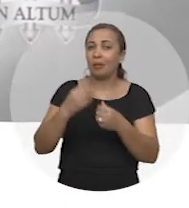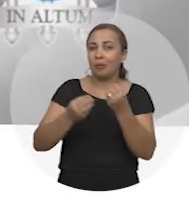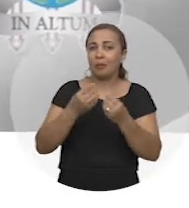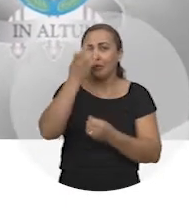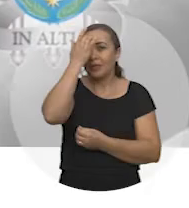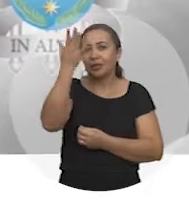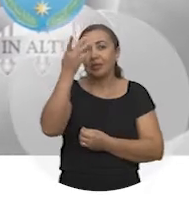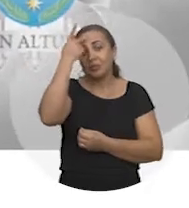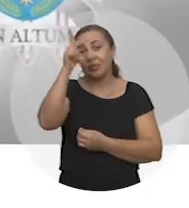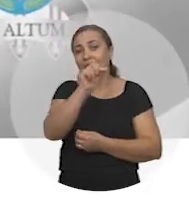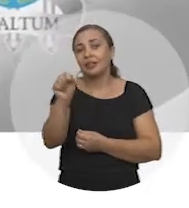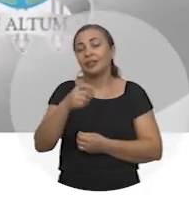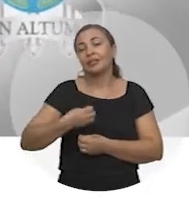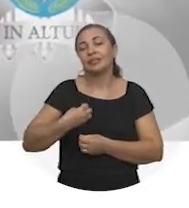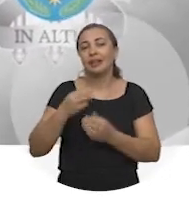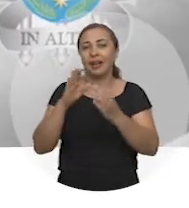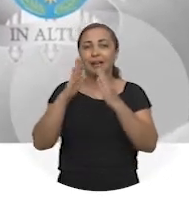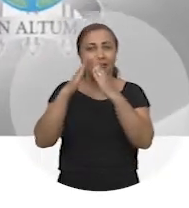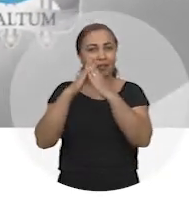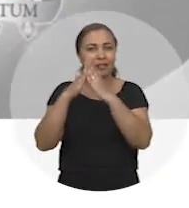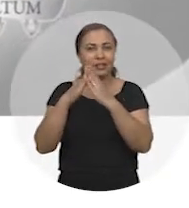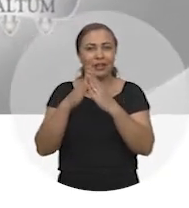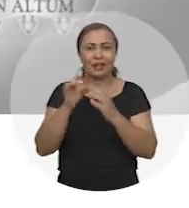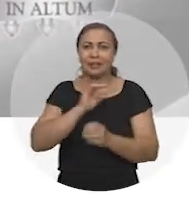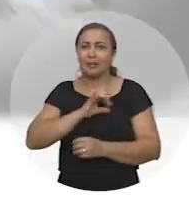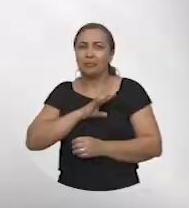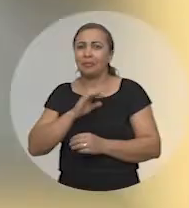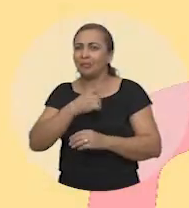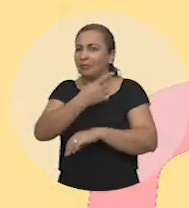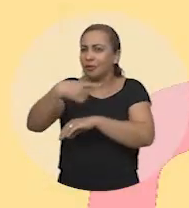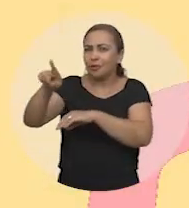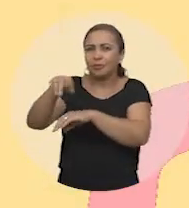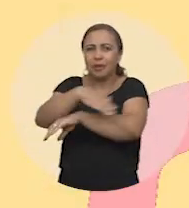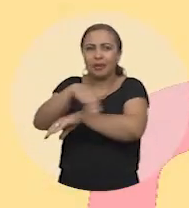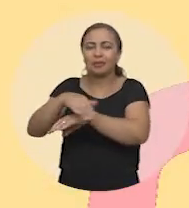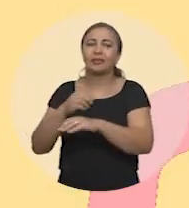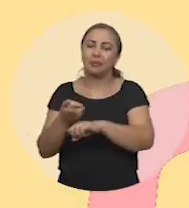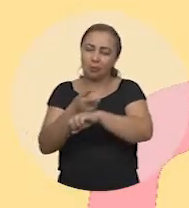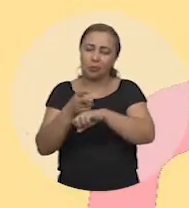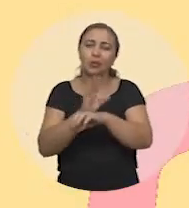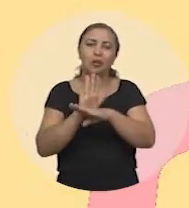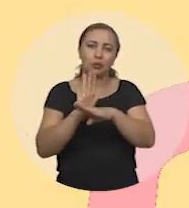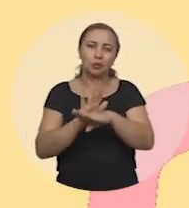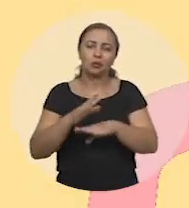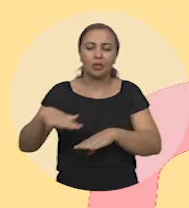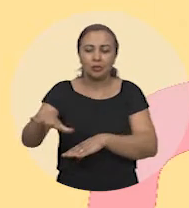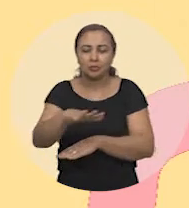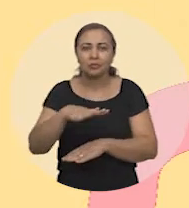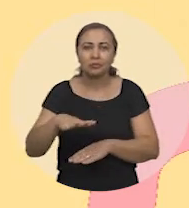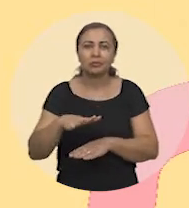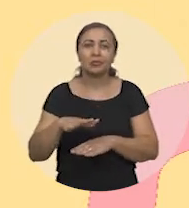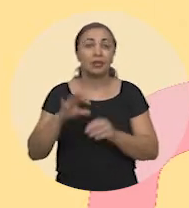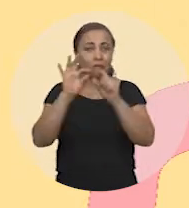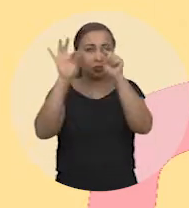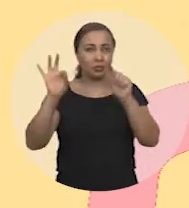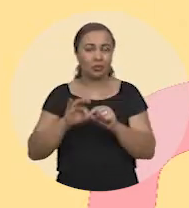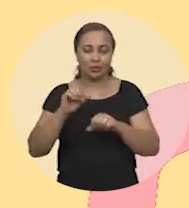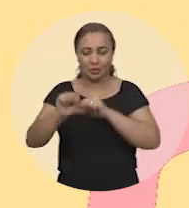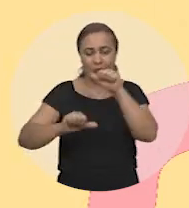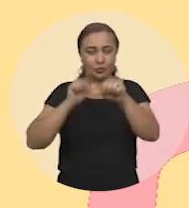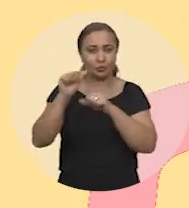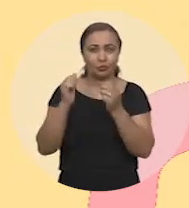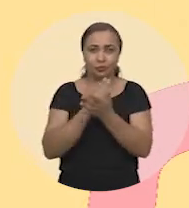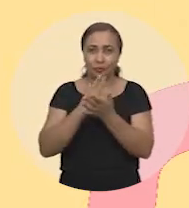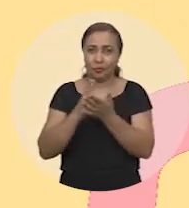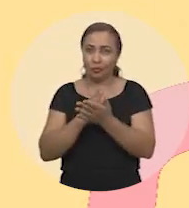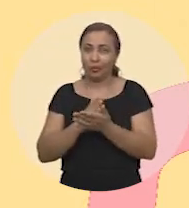facilitador para quem tá em casa vai que não e tá com receio de sair é uma forma que está buscando ajuda entendeu nesse executar o